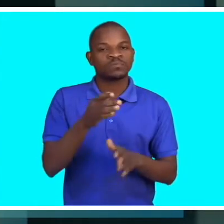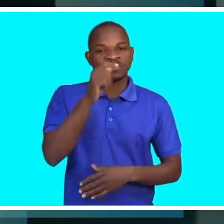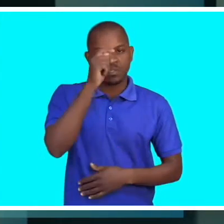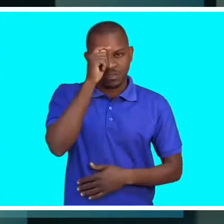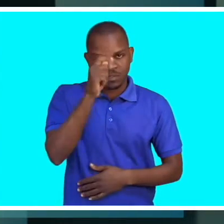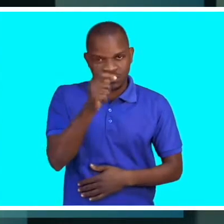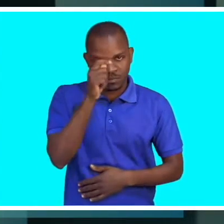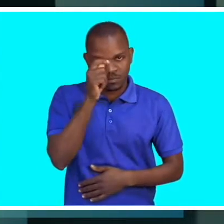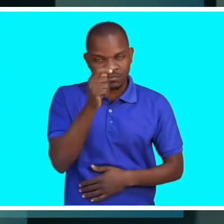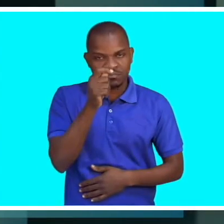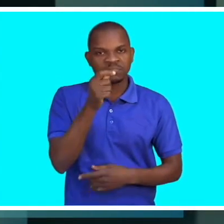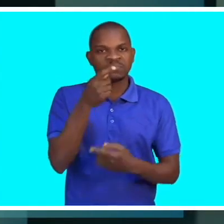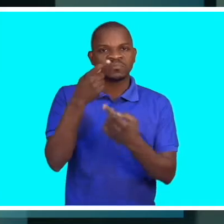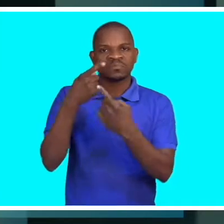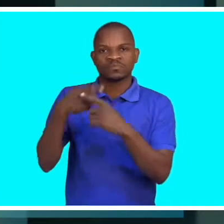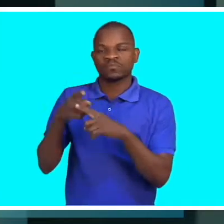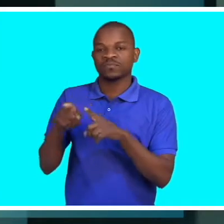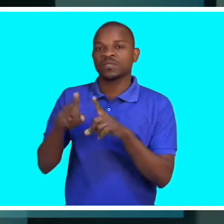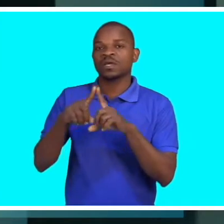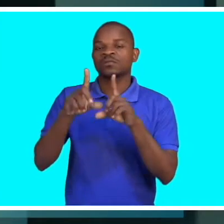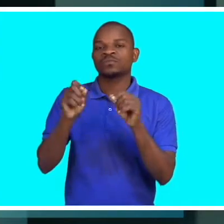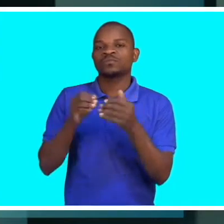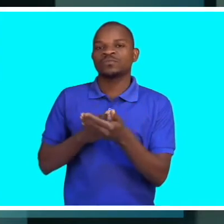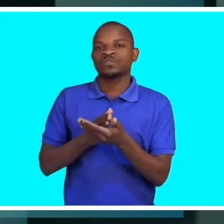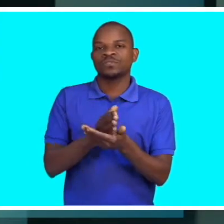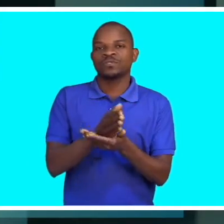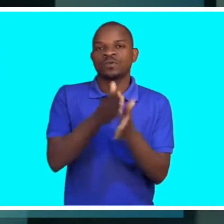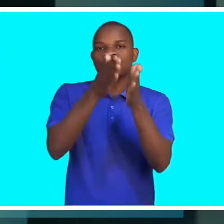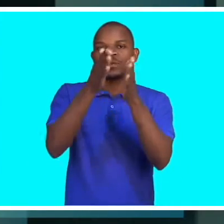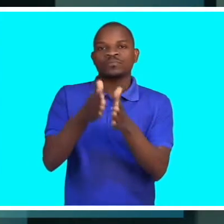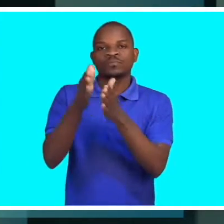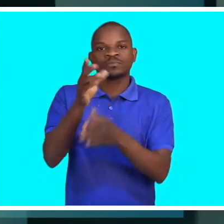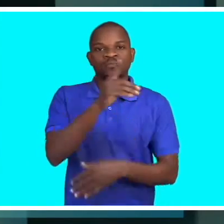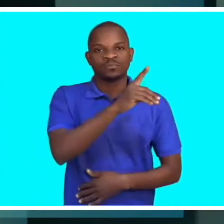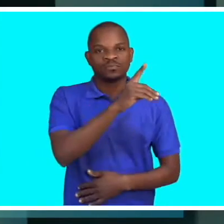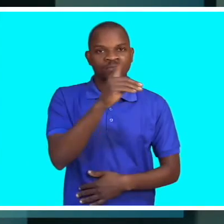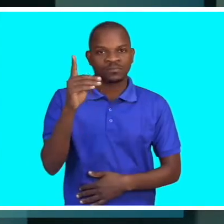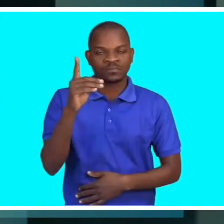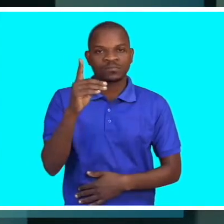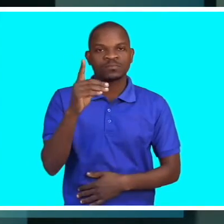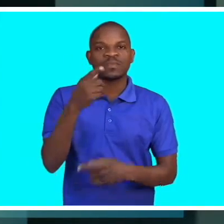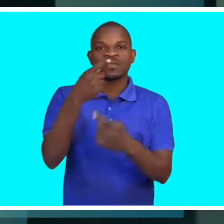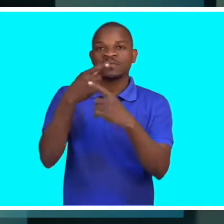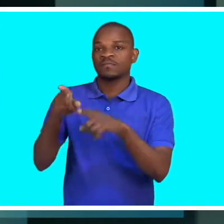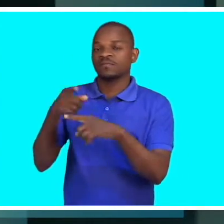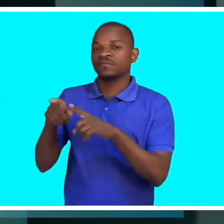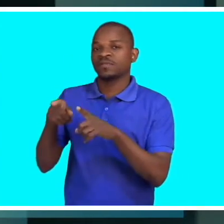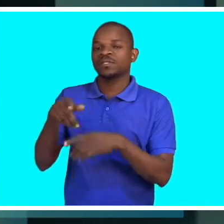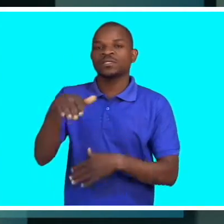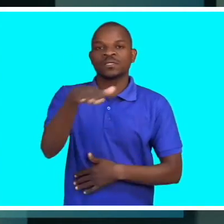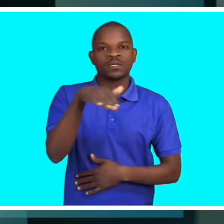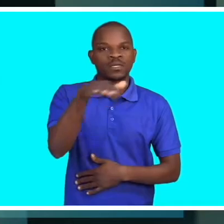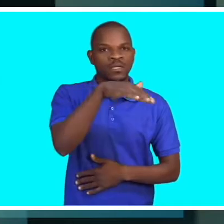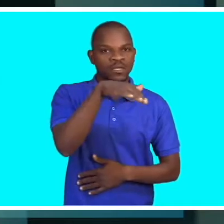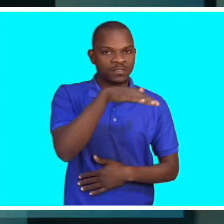que são exatamente os direitos de pessoas portadoras de deficiência. Exato. Em todos os âmbitos,